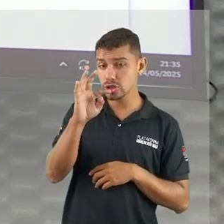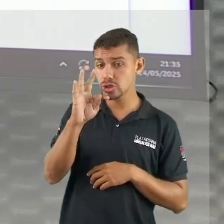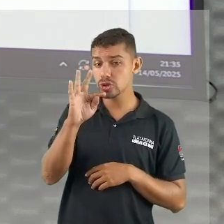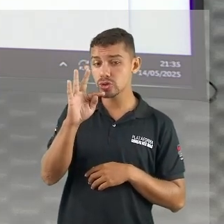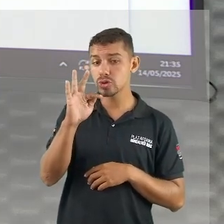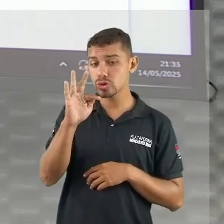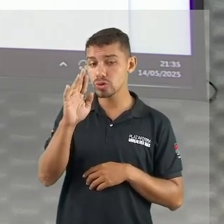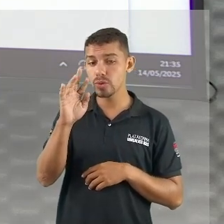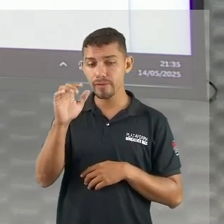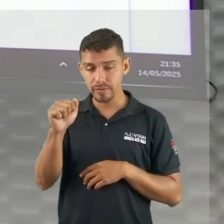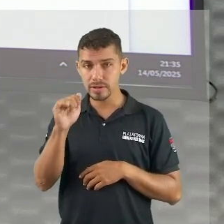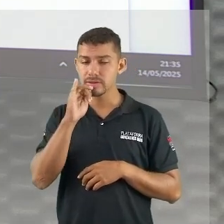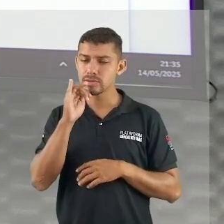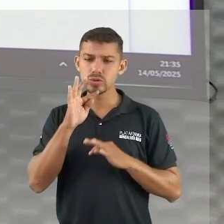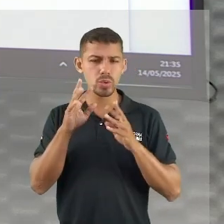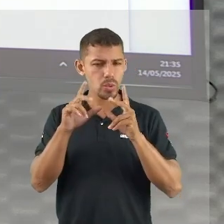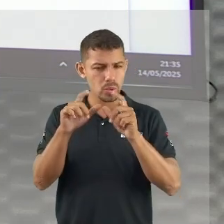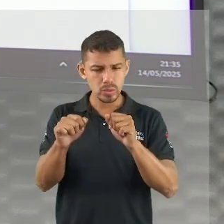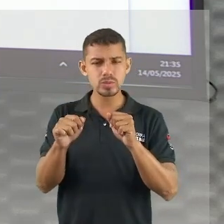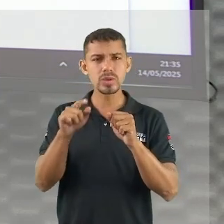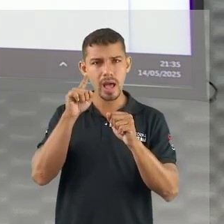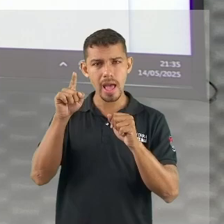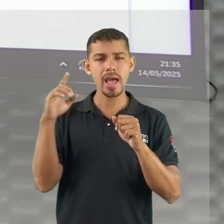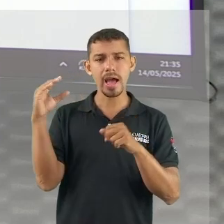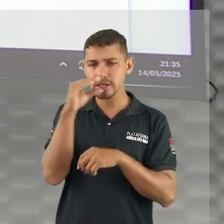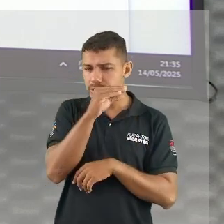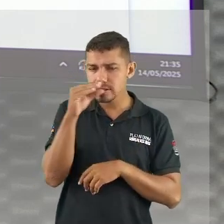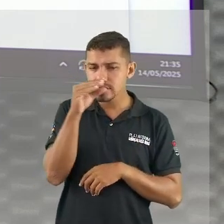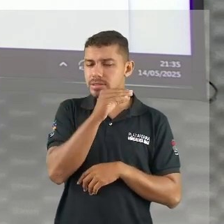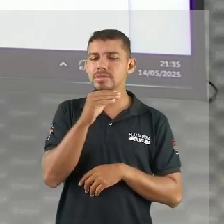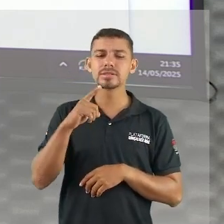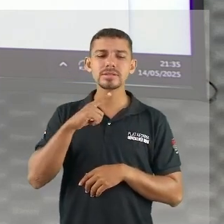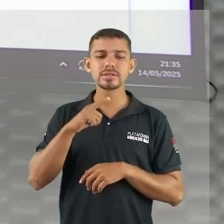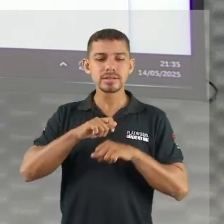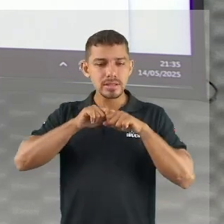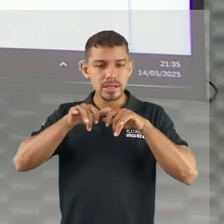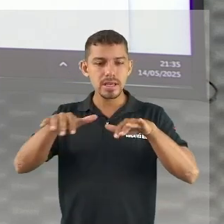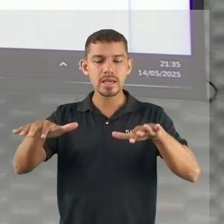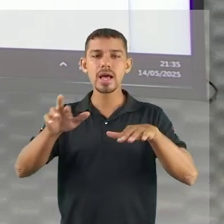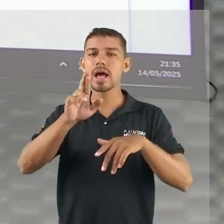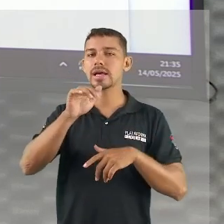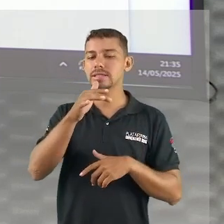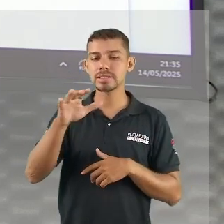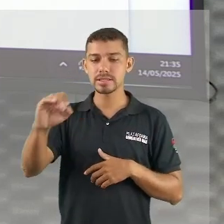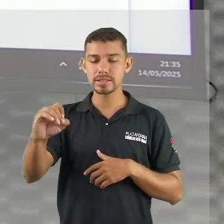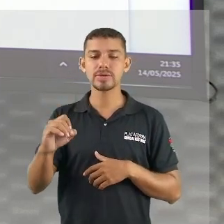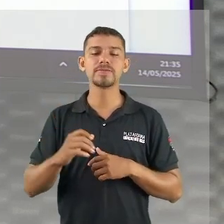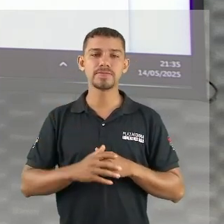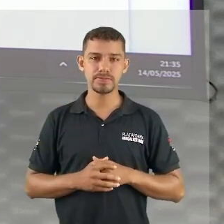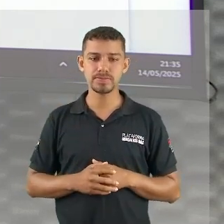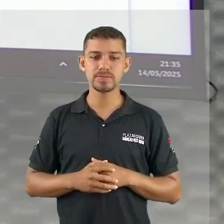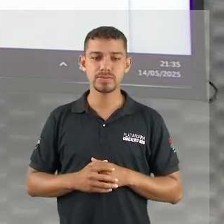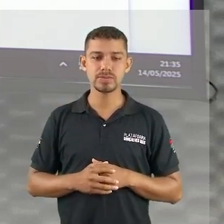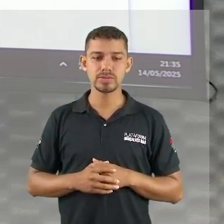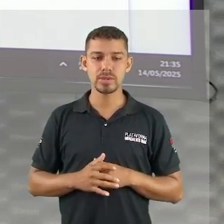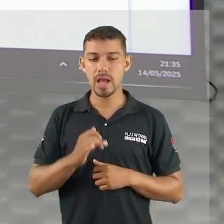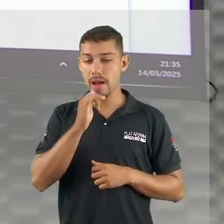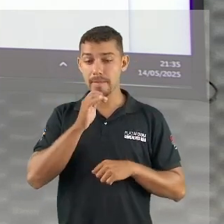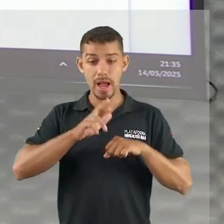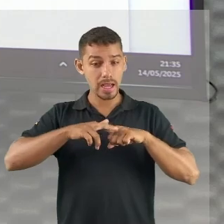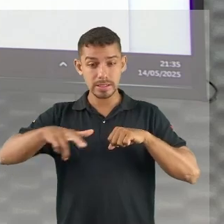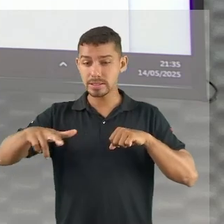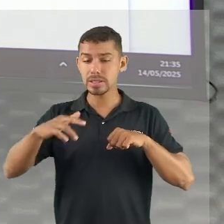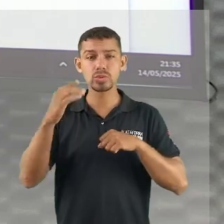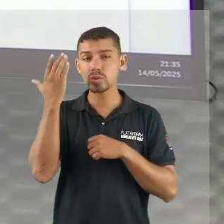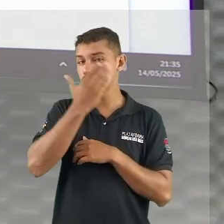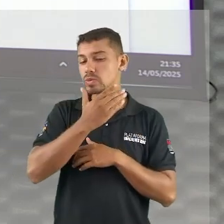E sabemos que todo o corpo, quando ele é aquecido, ele emite radiação infravermelha. É uma radiação que não dá